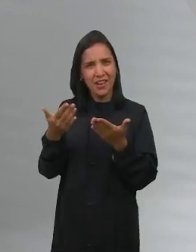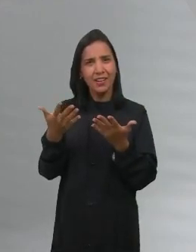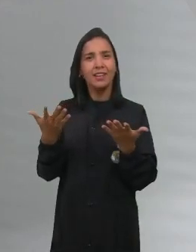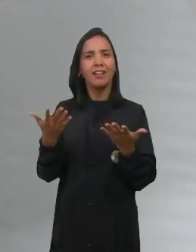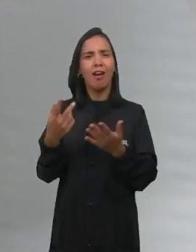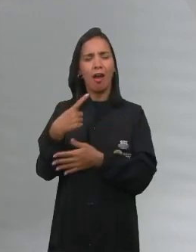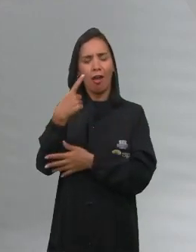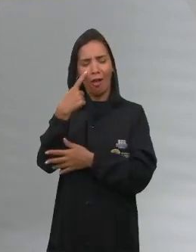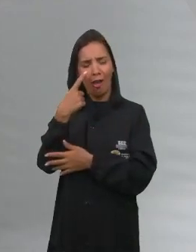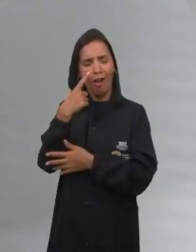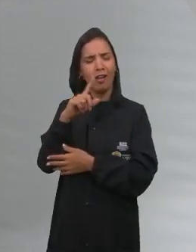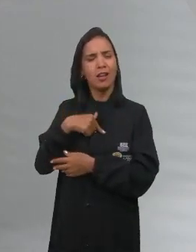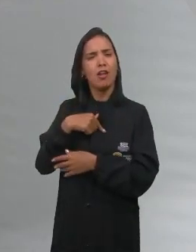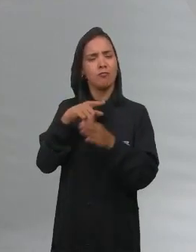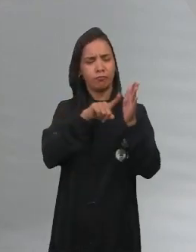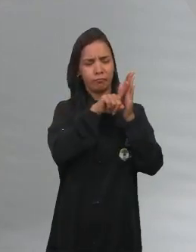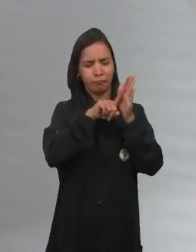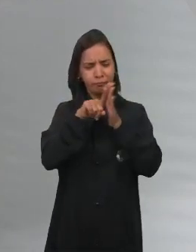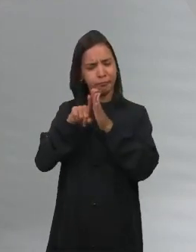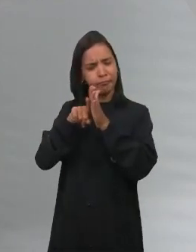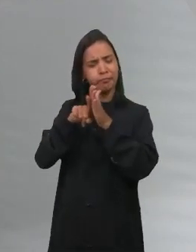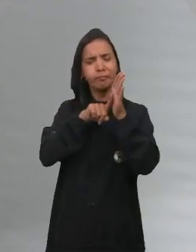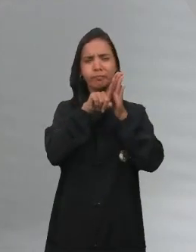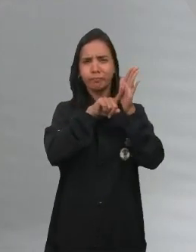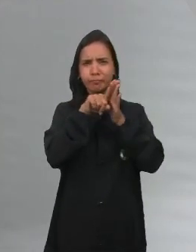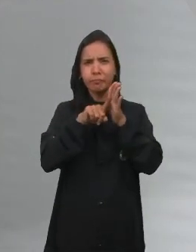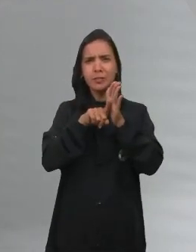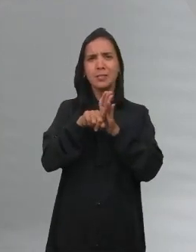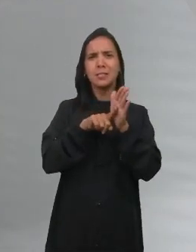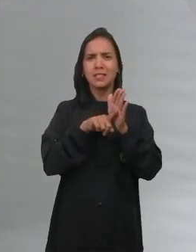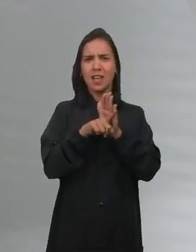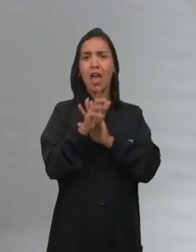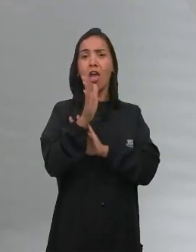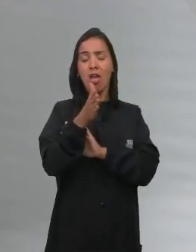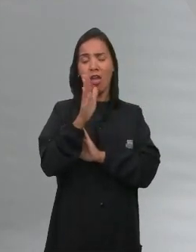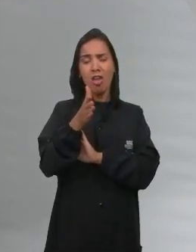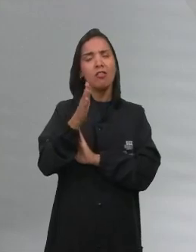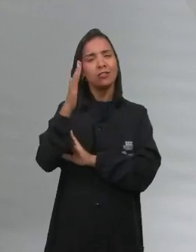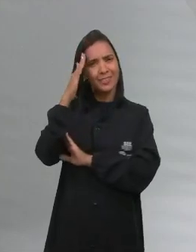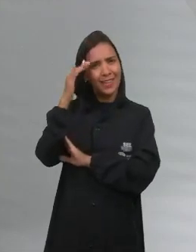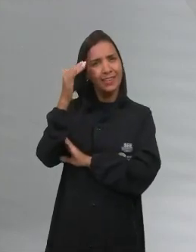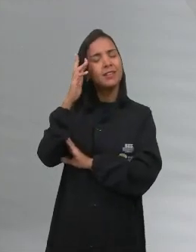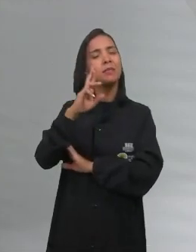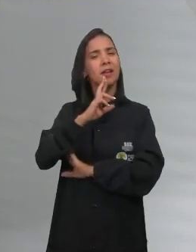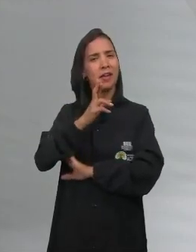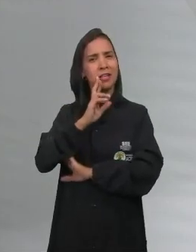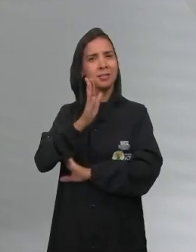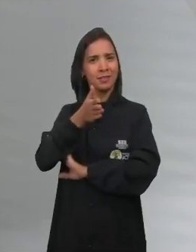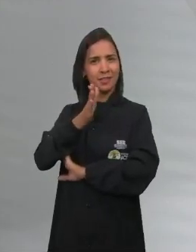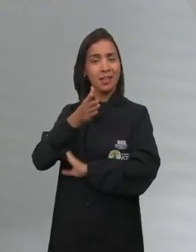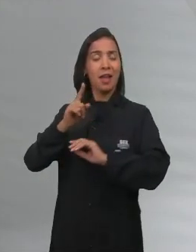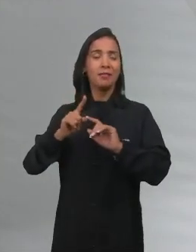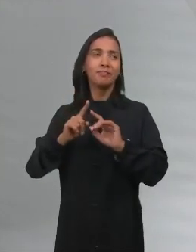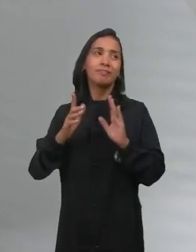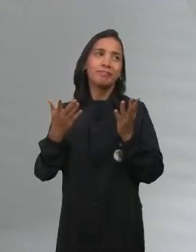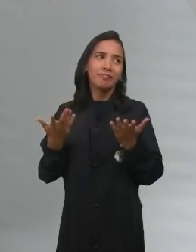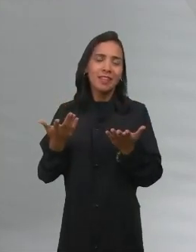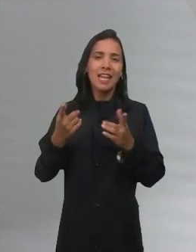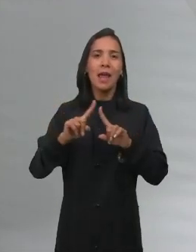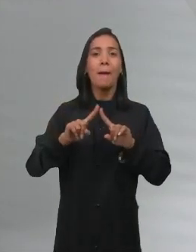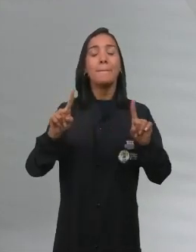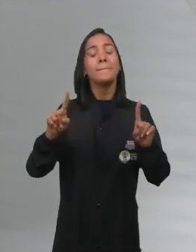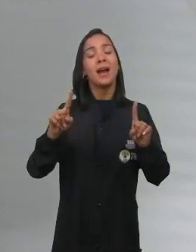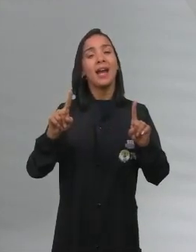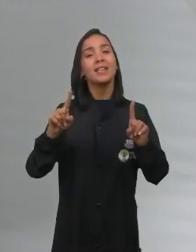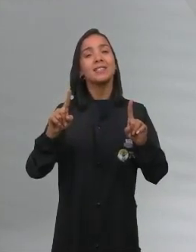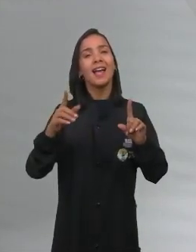dando essa aula, eu fui lá pesquisar no Google e eu achei essa questão e eu já sabia a resposta. Pois bem, mas para que eu